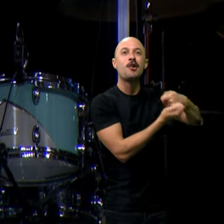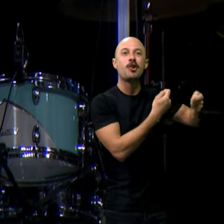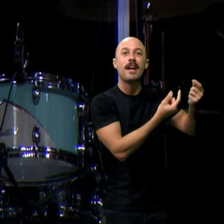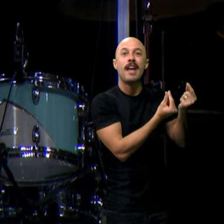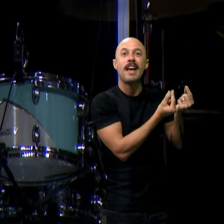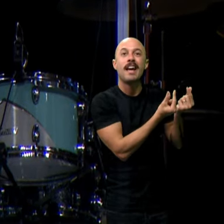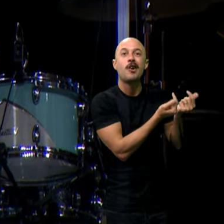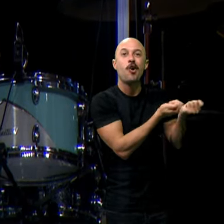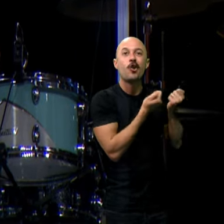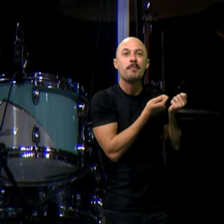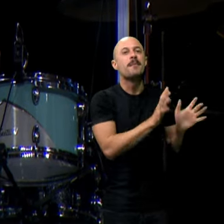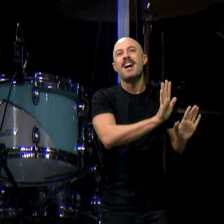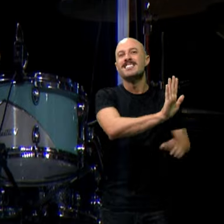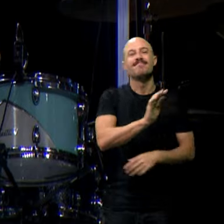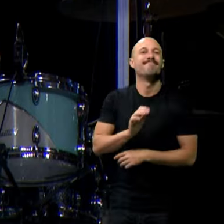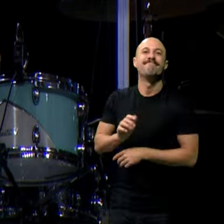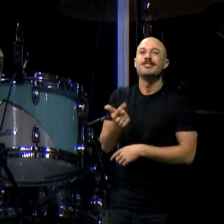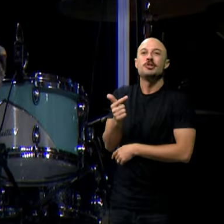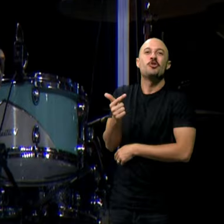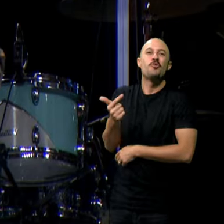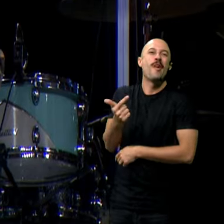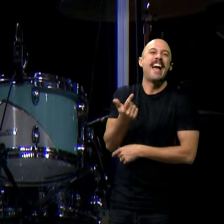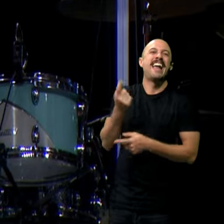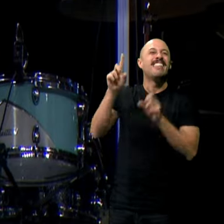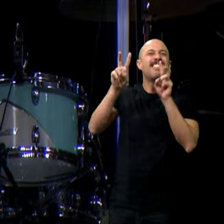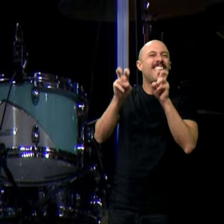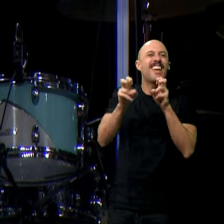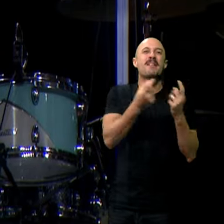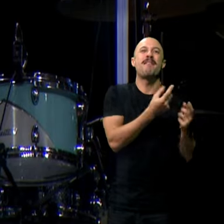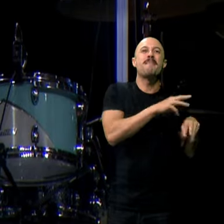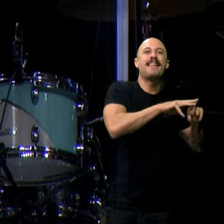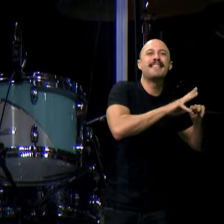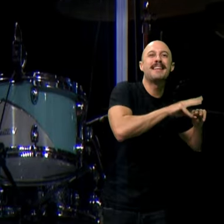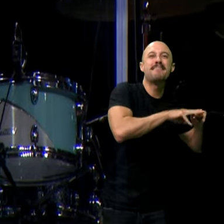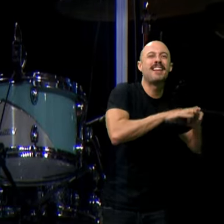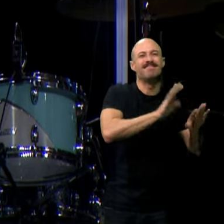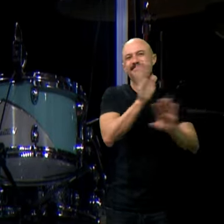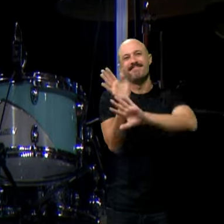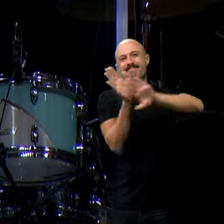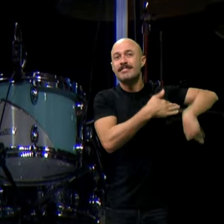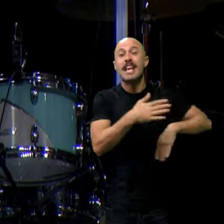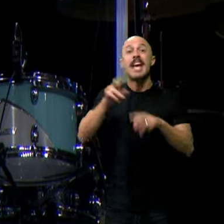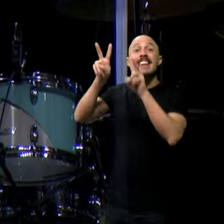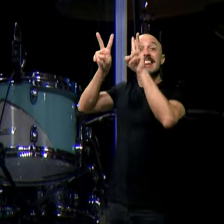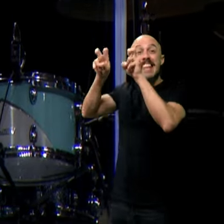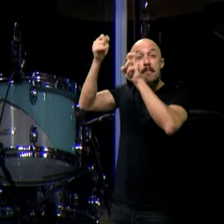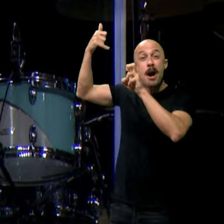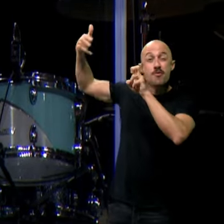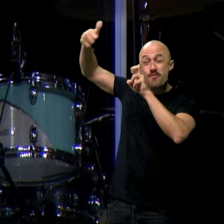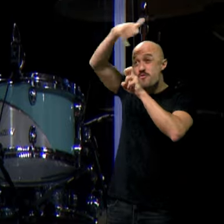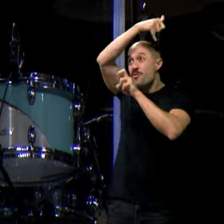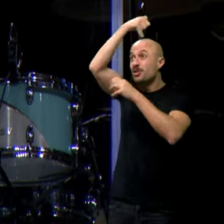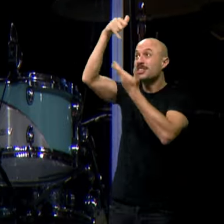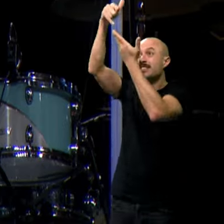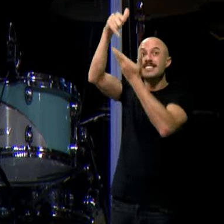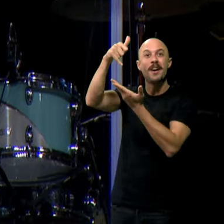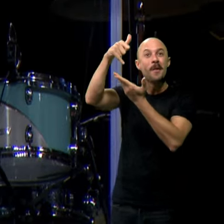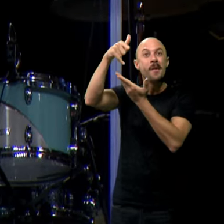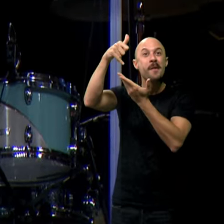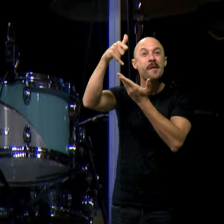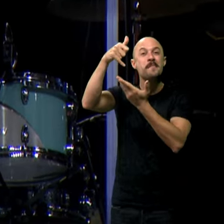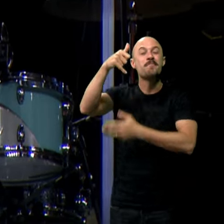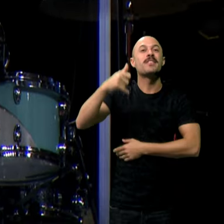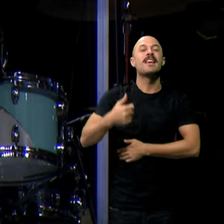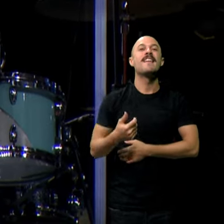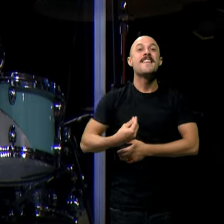um tema de unção. É um tema de unção. É um tema de unção. É um tema de unção. A prosperidade é um espírito